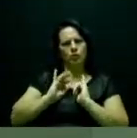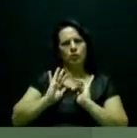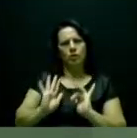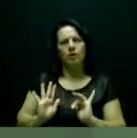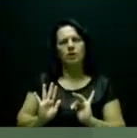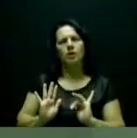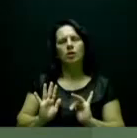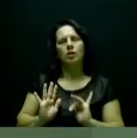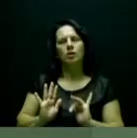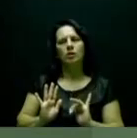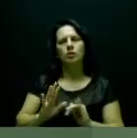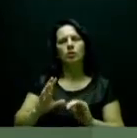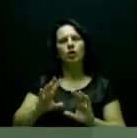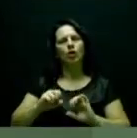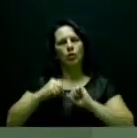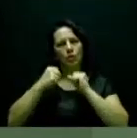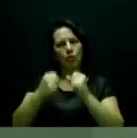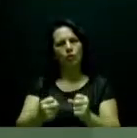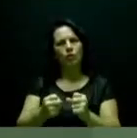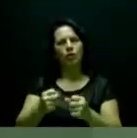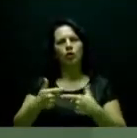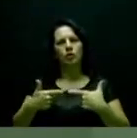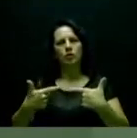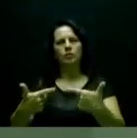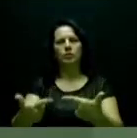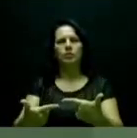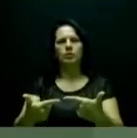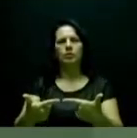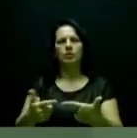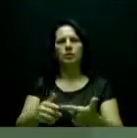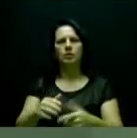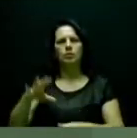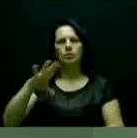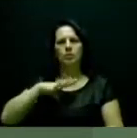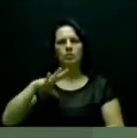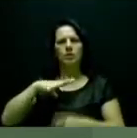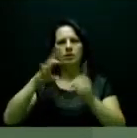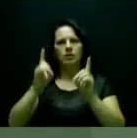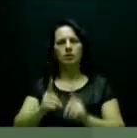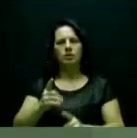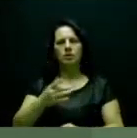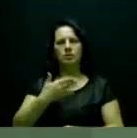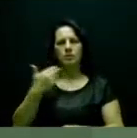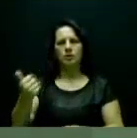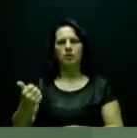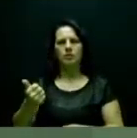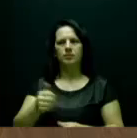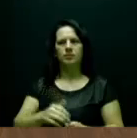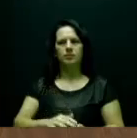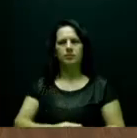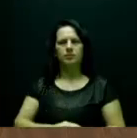muito pelo contrário, me dá forças para continuar lutando com veemência por uma cidade digna e decente.